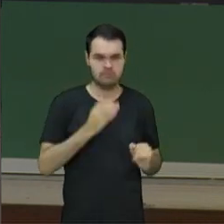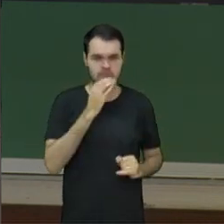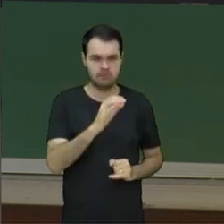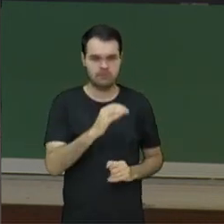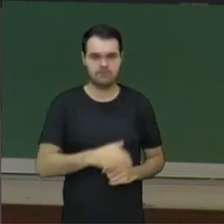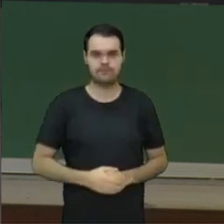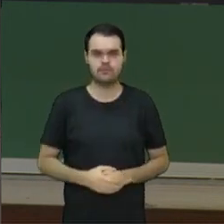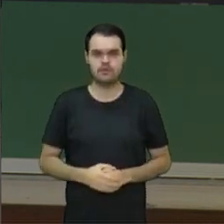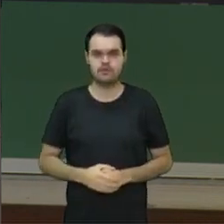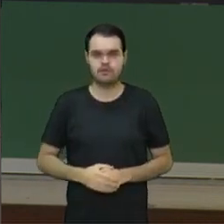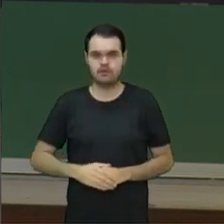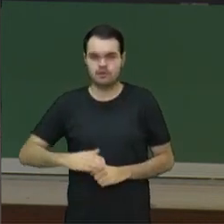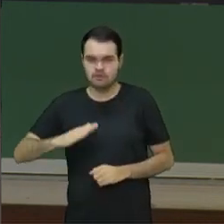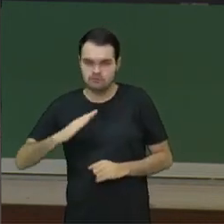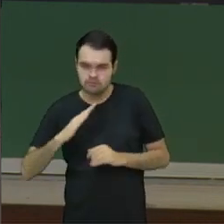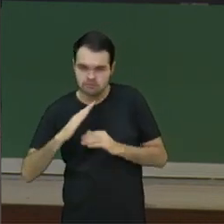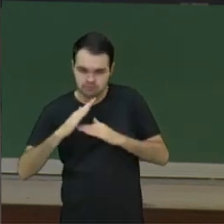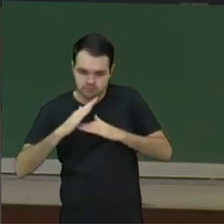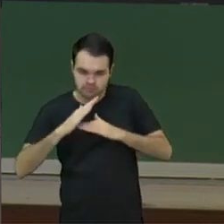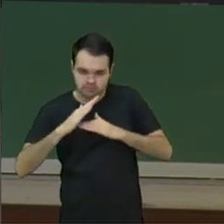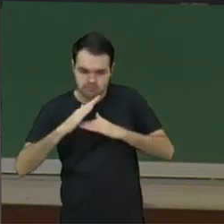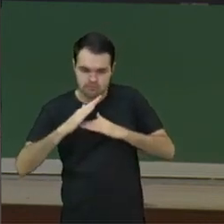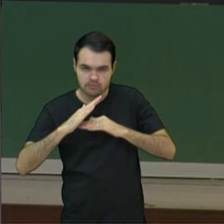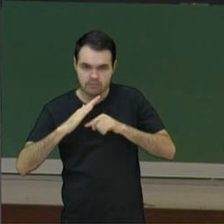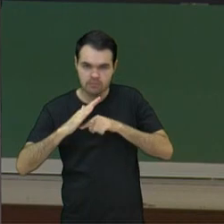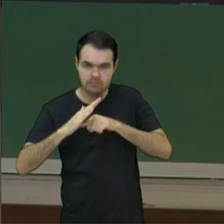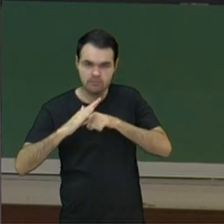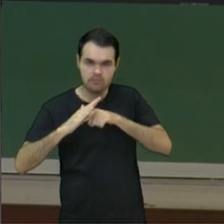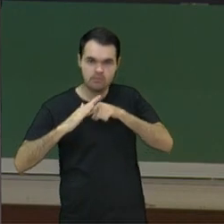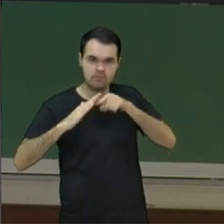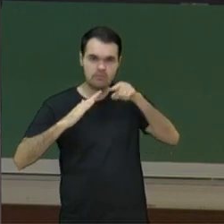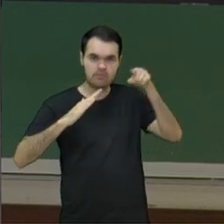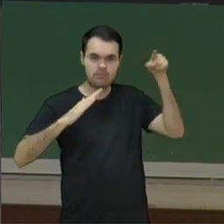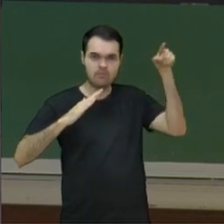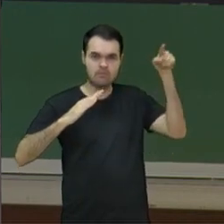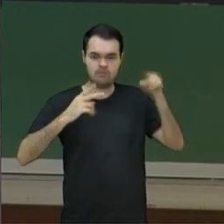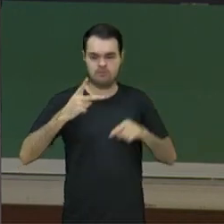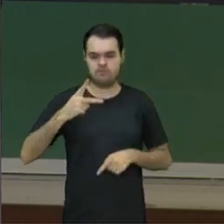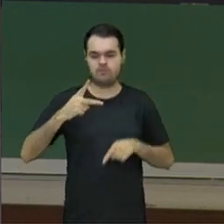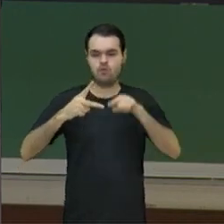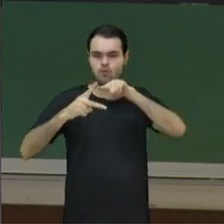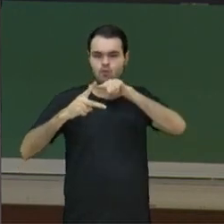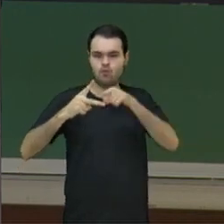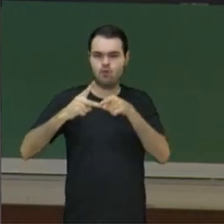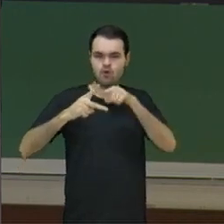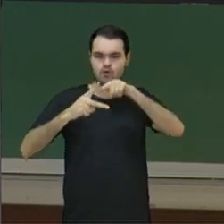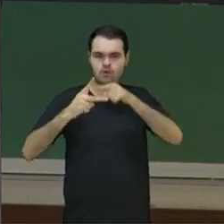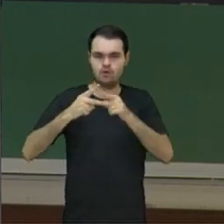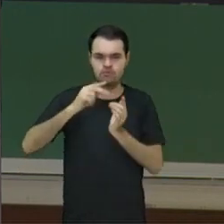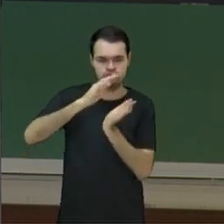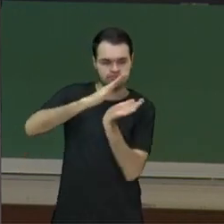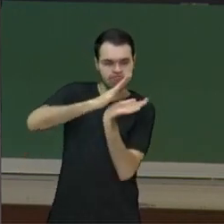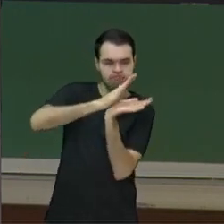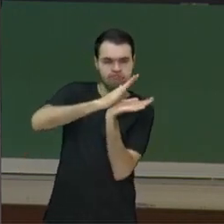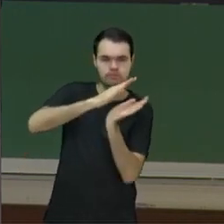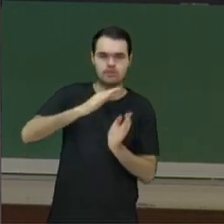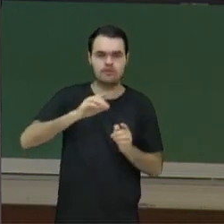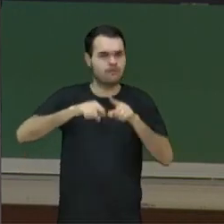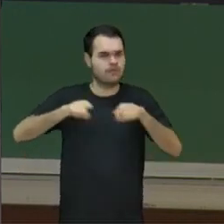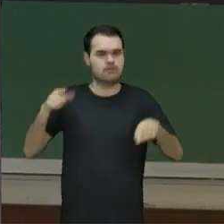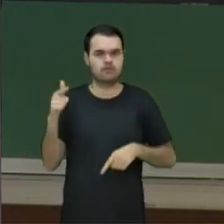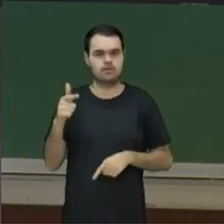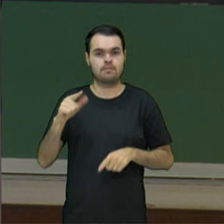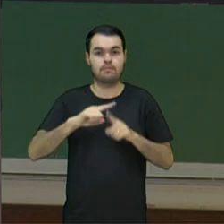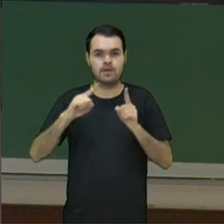linha reta aqui, ó, nós podemos até compreender que o ângulo não estaria variando, mas nessa curva aqui vermelha, né,